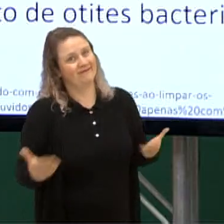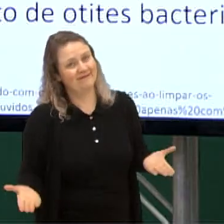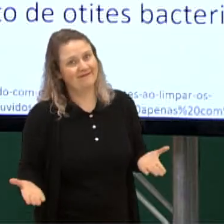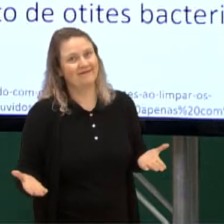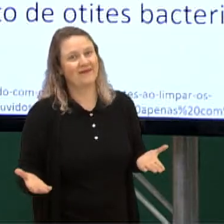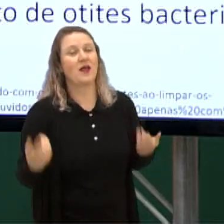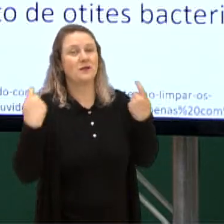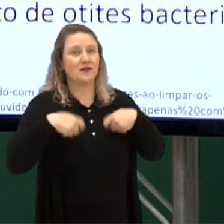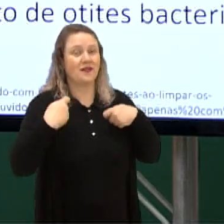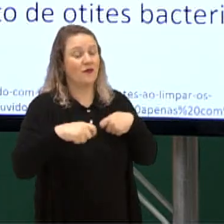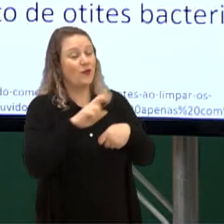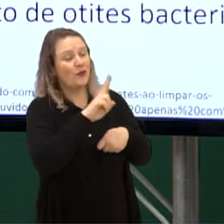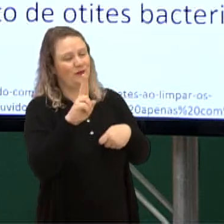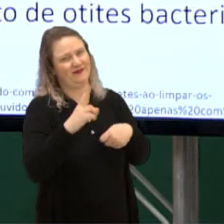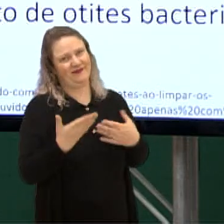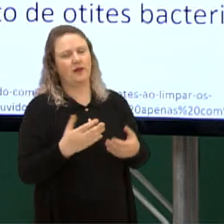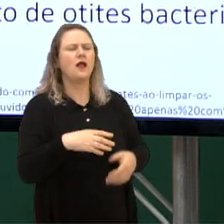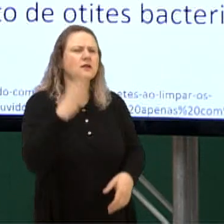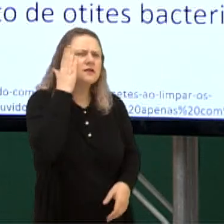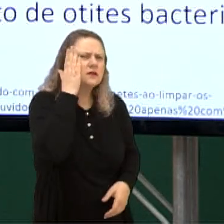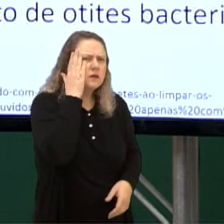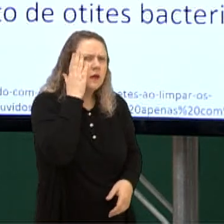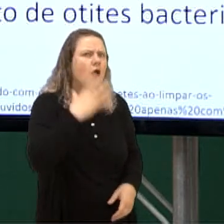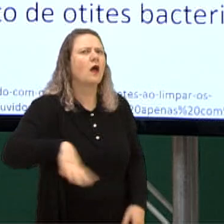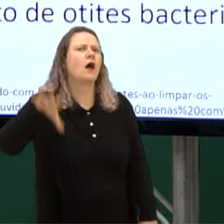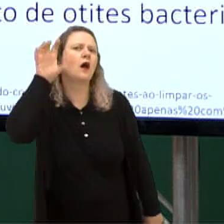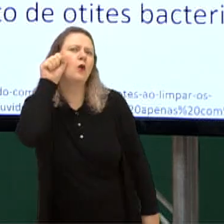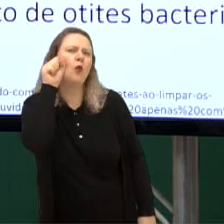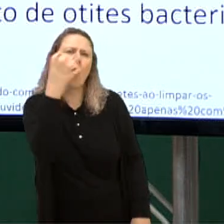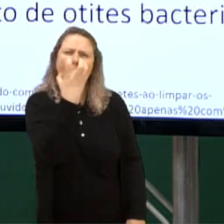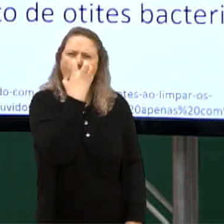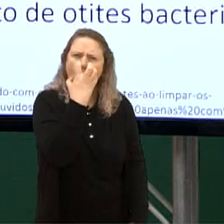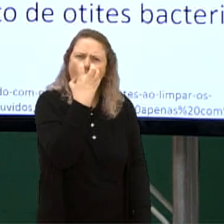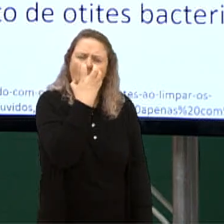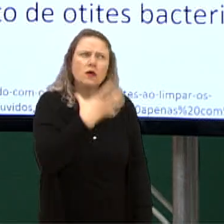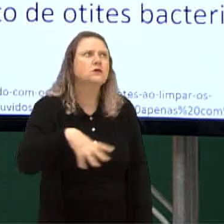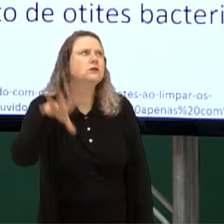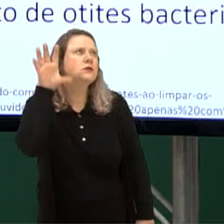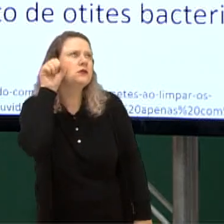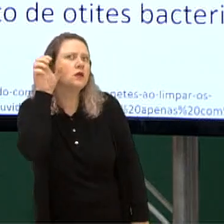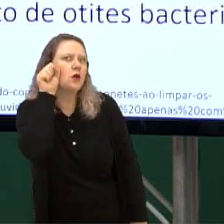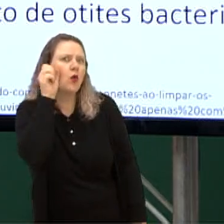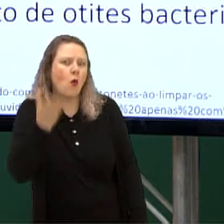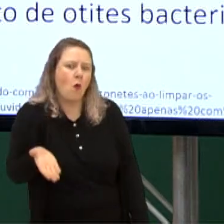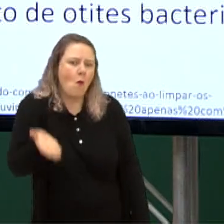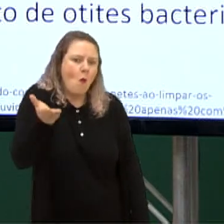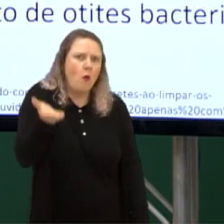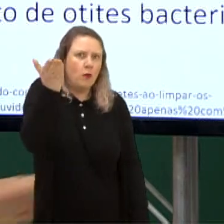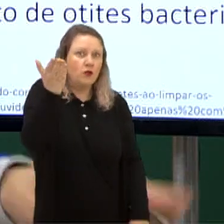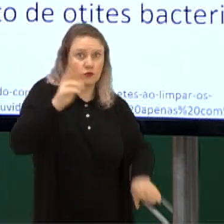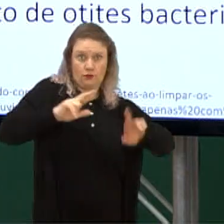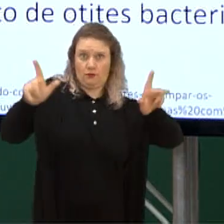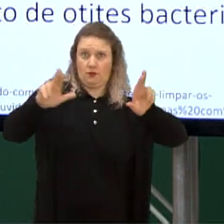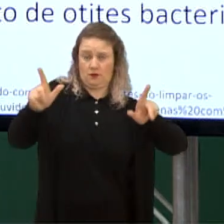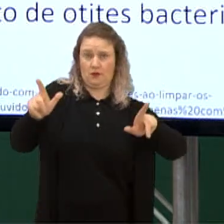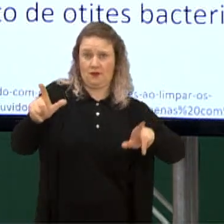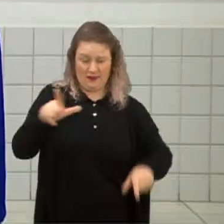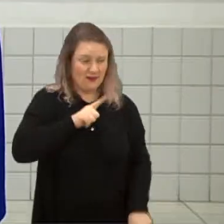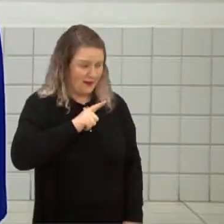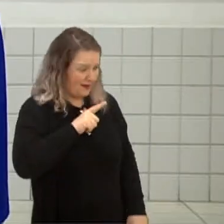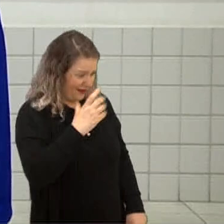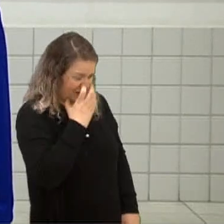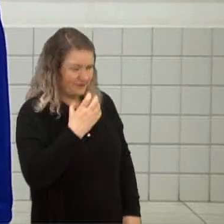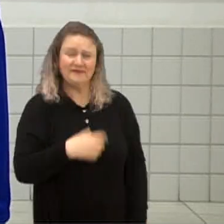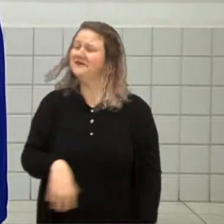tinha que se identificar. Vocês sabiam que a audição deles é ótima? Eles escutam numa frequência diferente da nossa? Você tem cachorro, Fran?